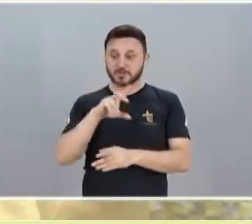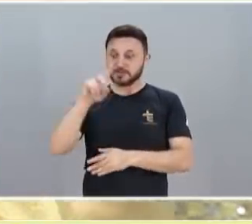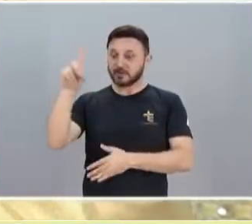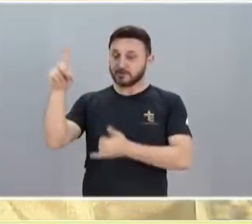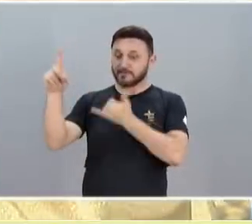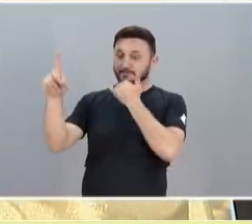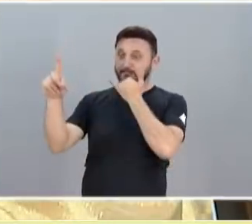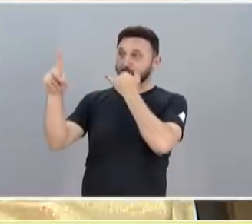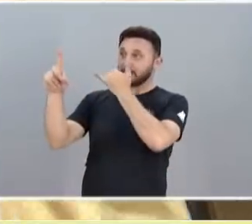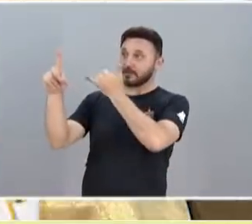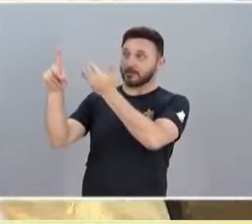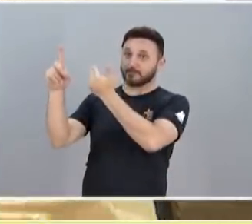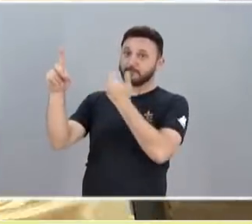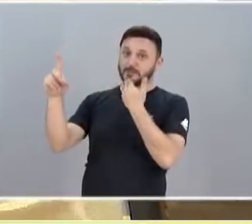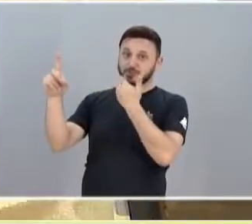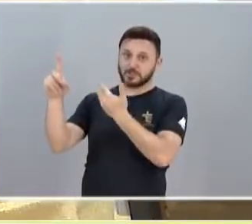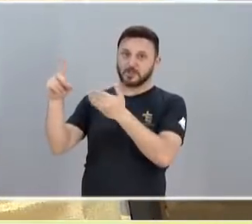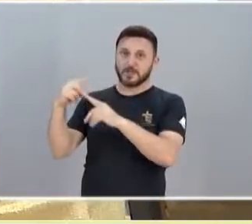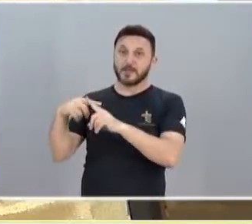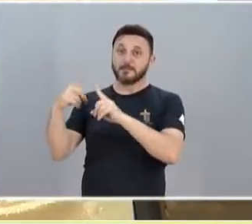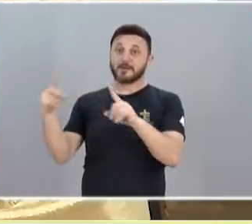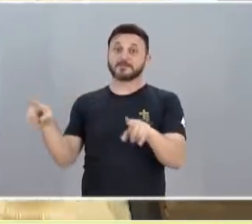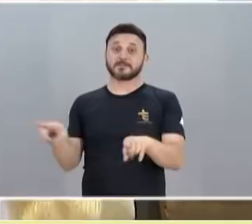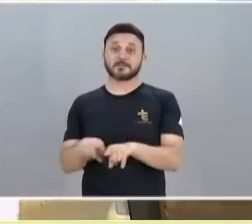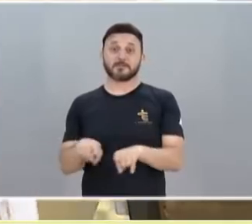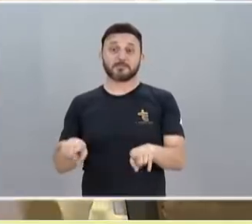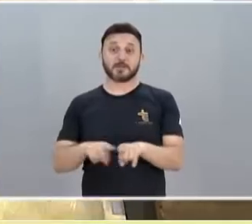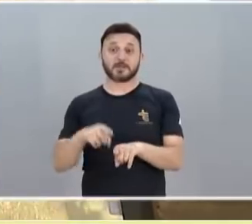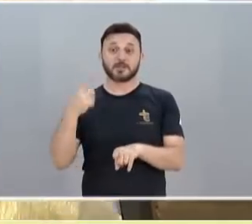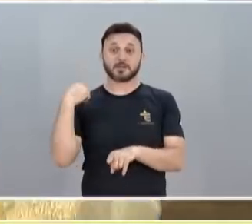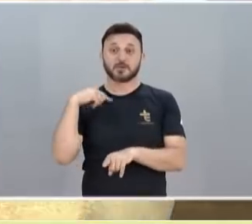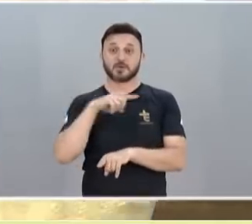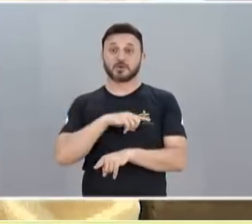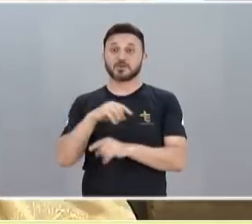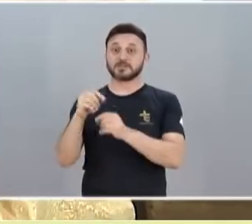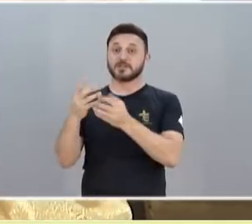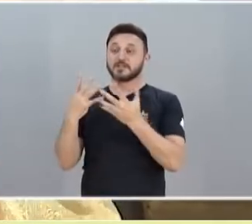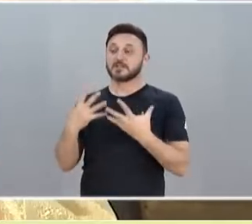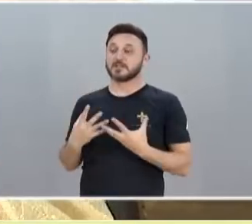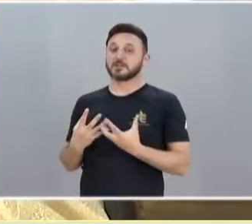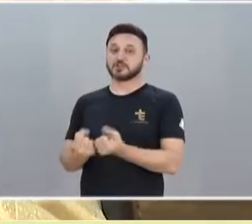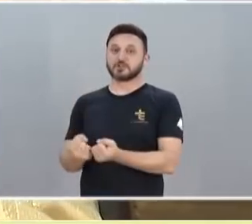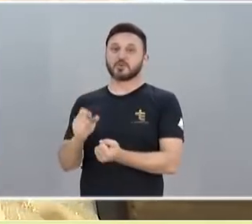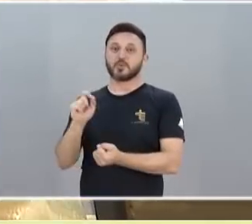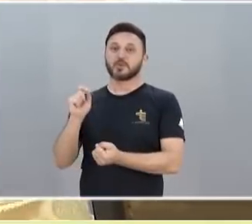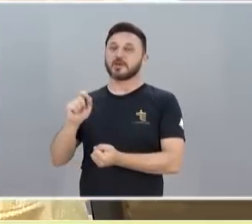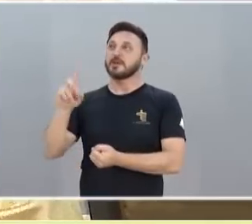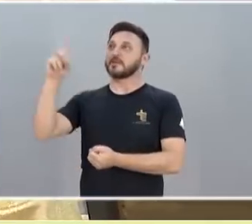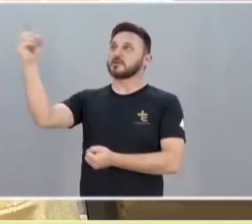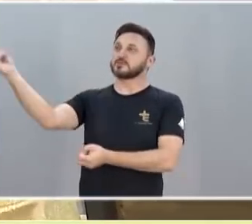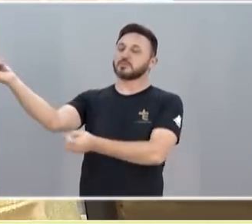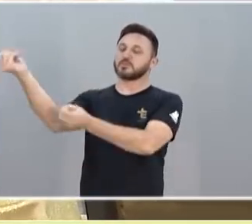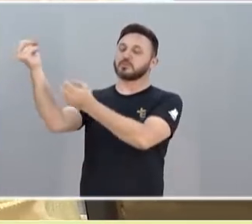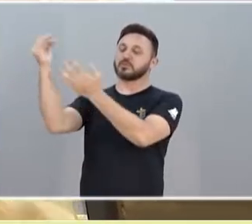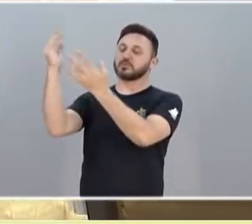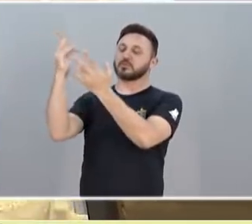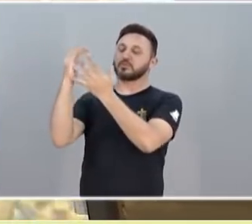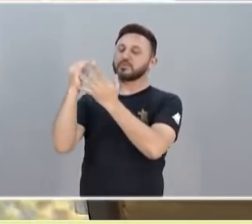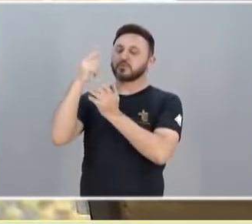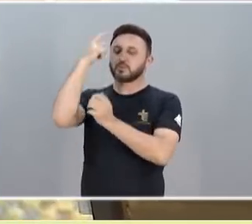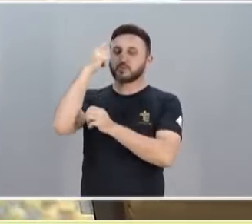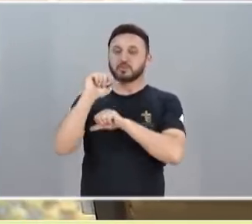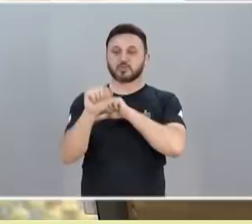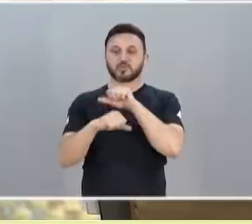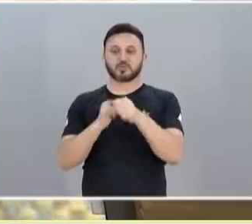Senhor, mas em contrapartida é um sopro de Deus para a conversão. Assim